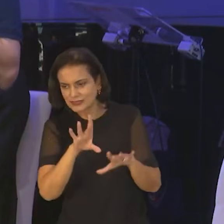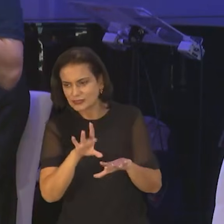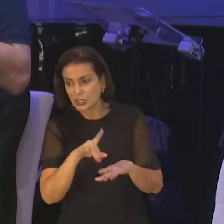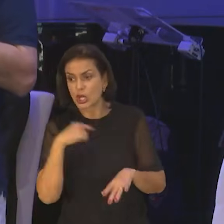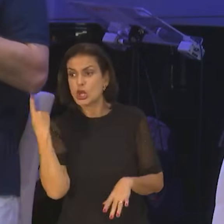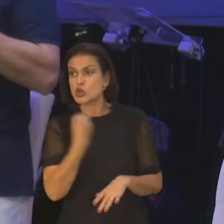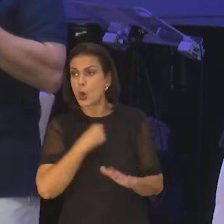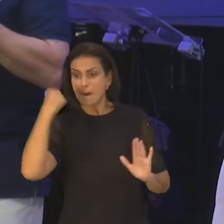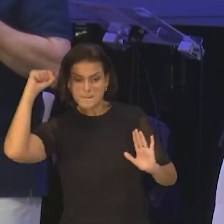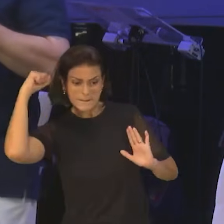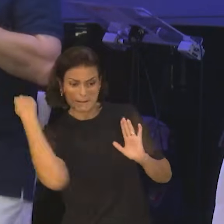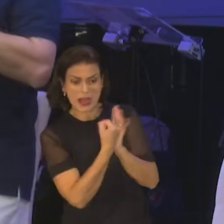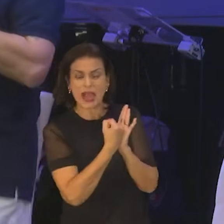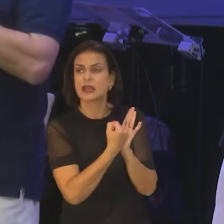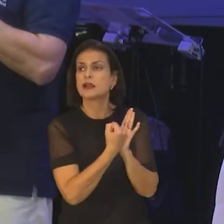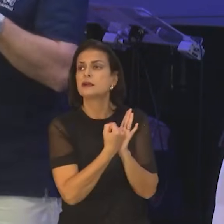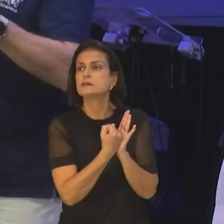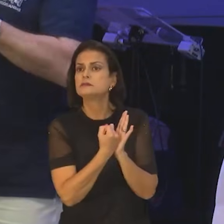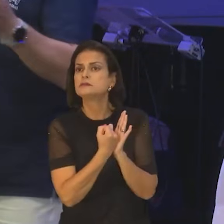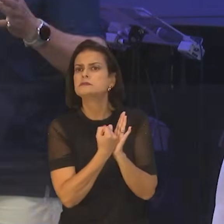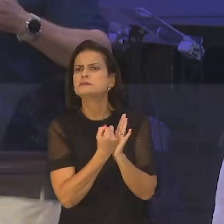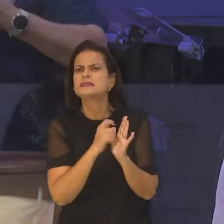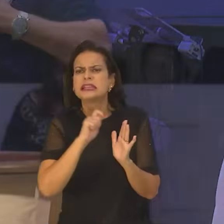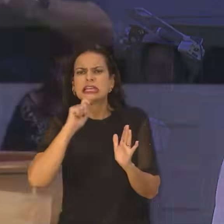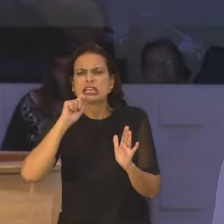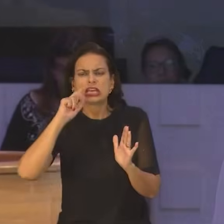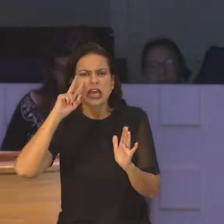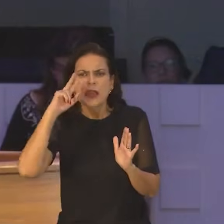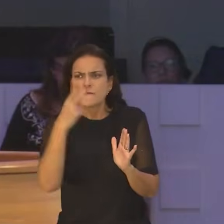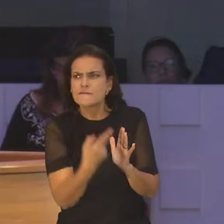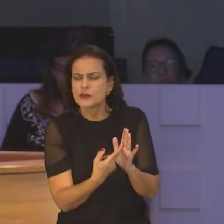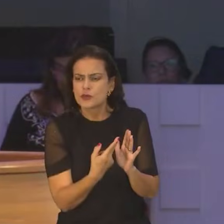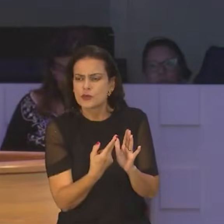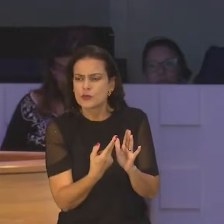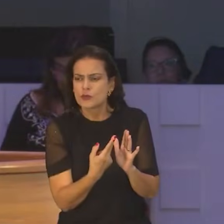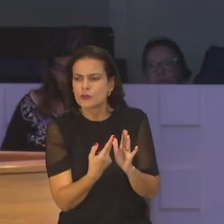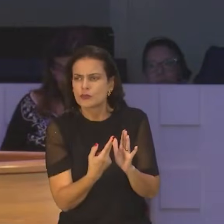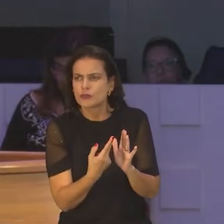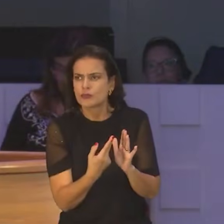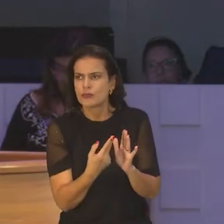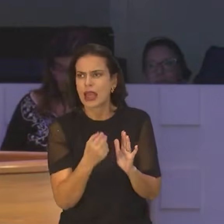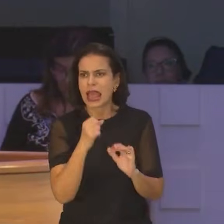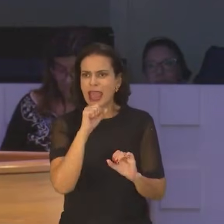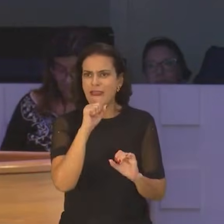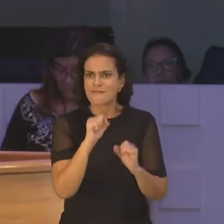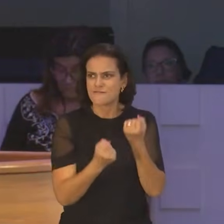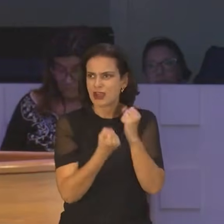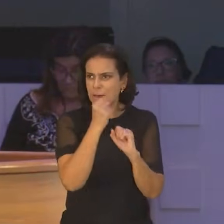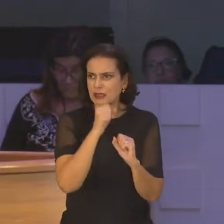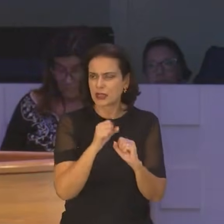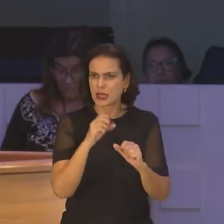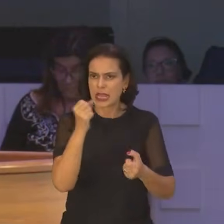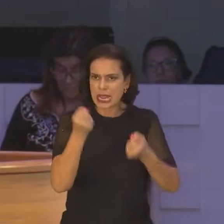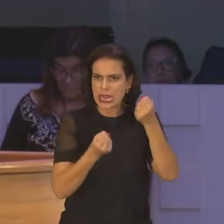nós fomos marcados como você... Quem já viu a fábrica de BMW? Eu já fui